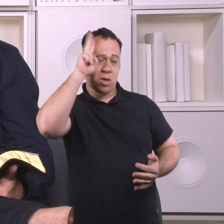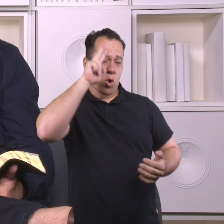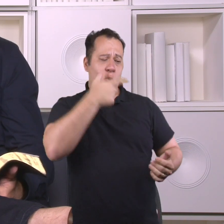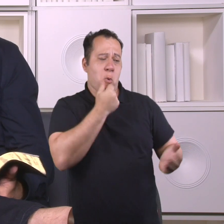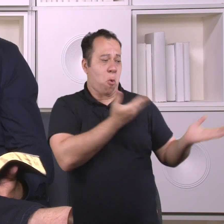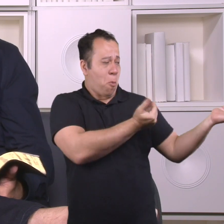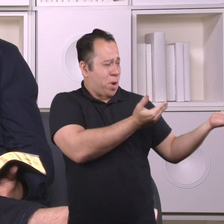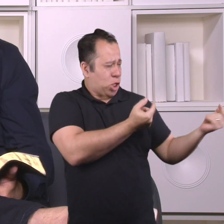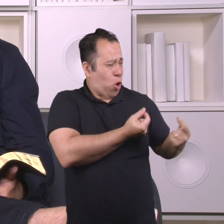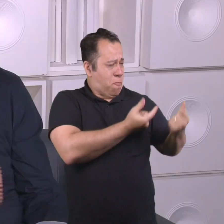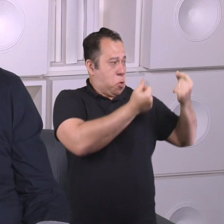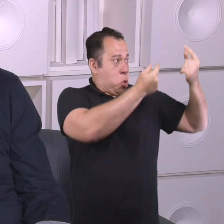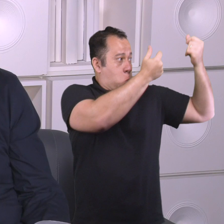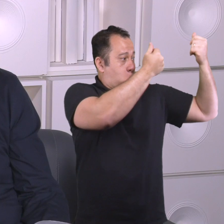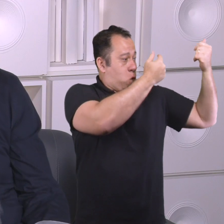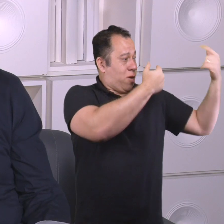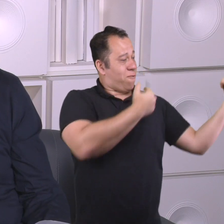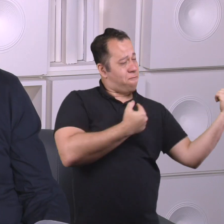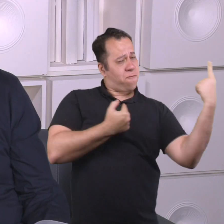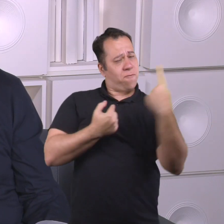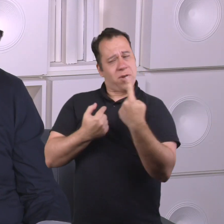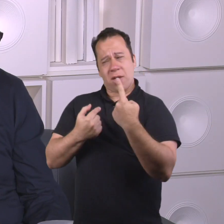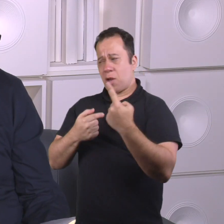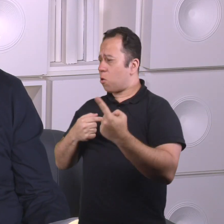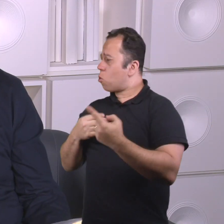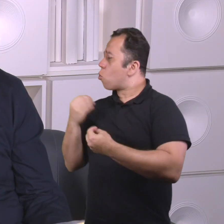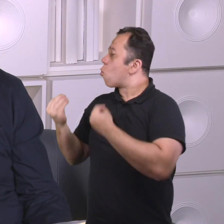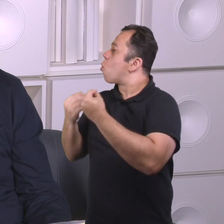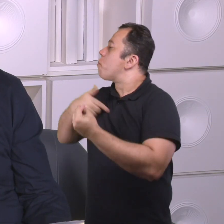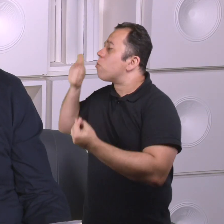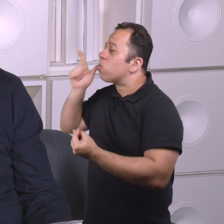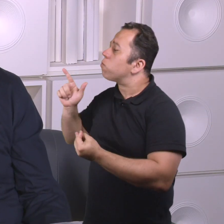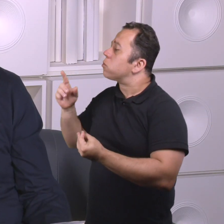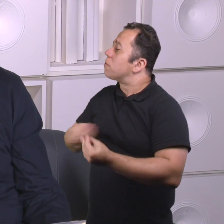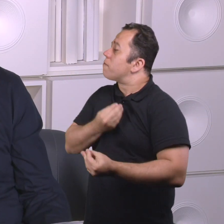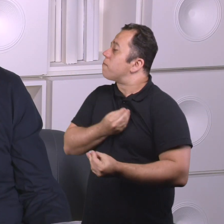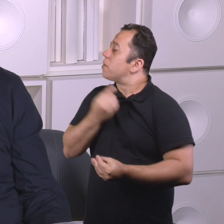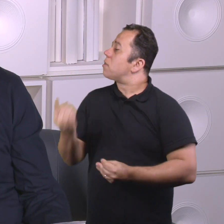diz: é simples, vende tudo que você tem e dá aos pobres.